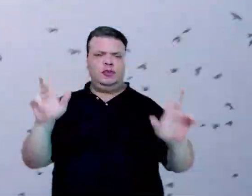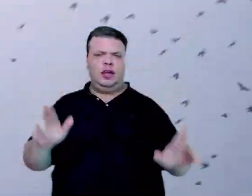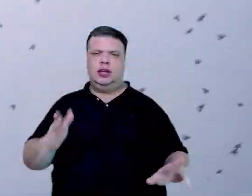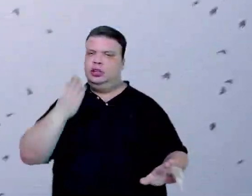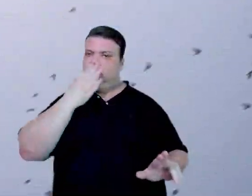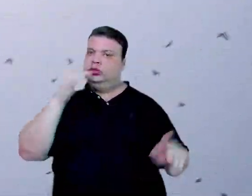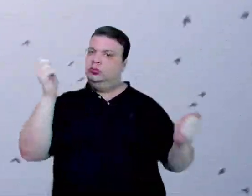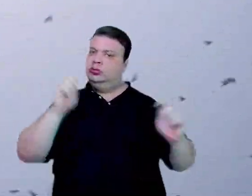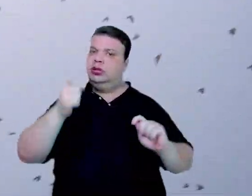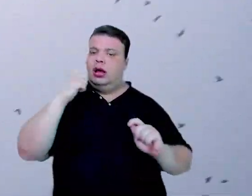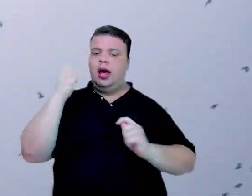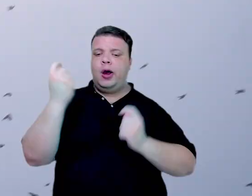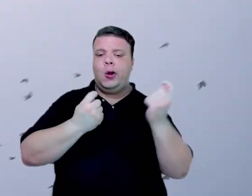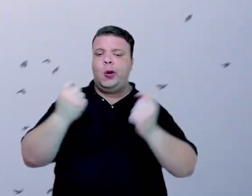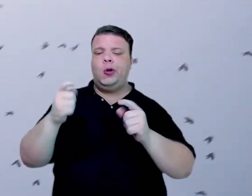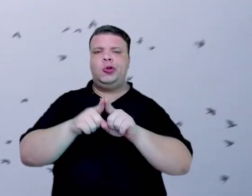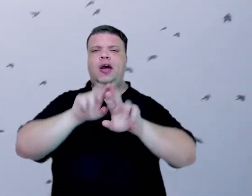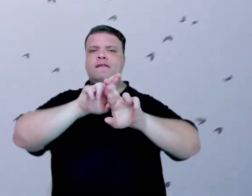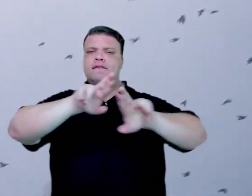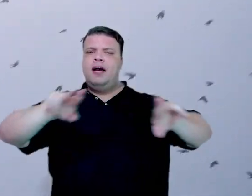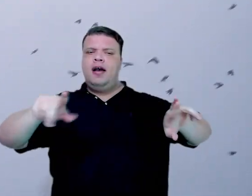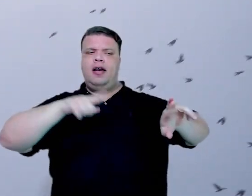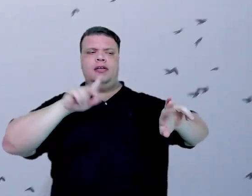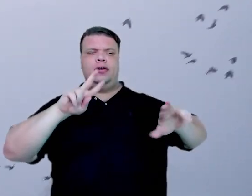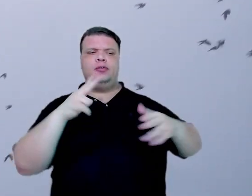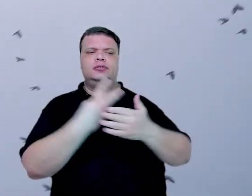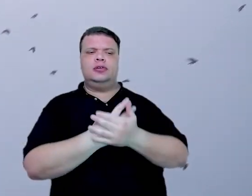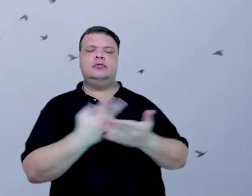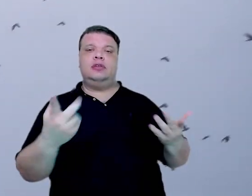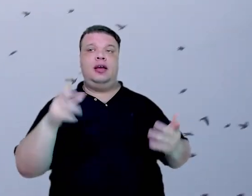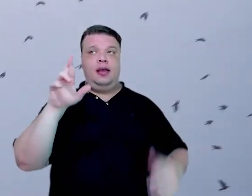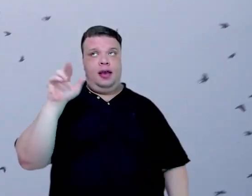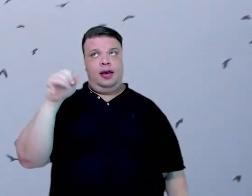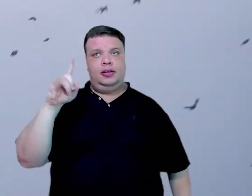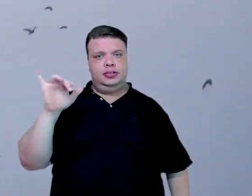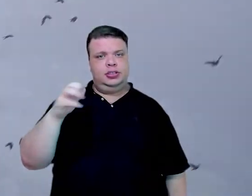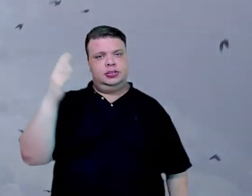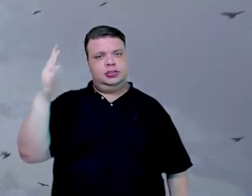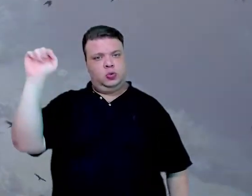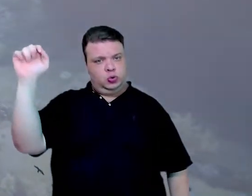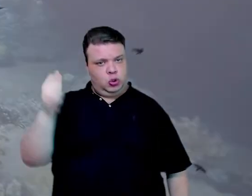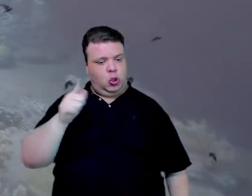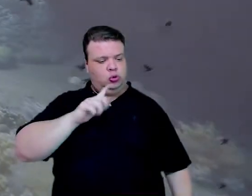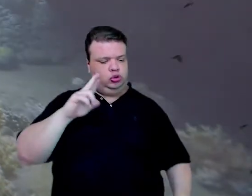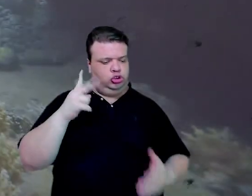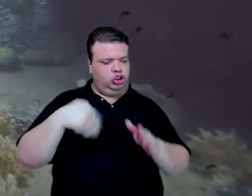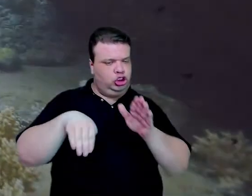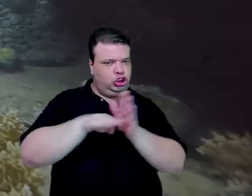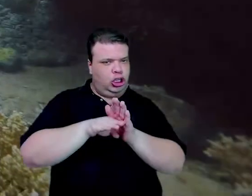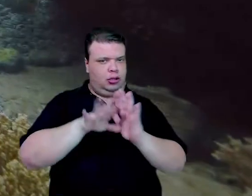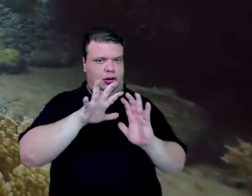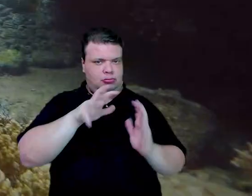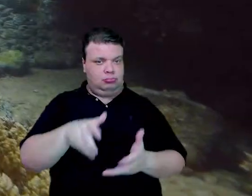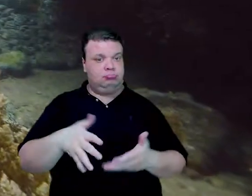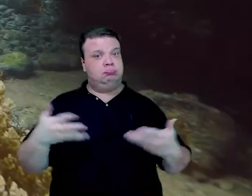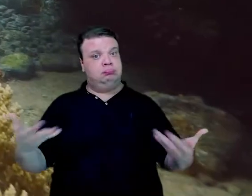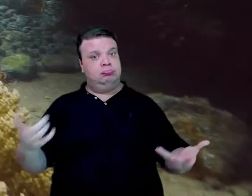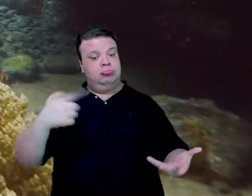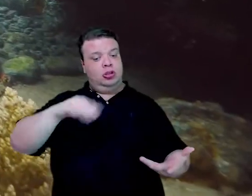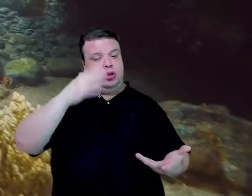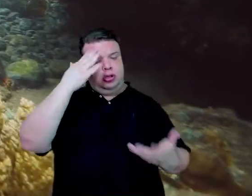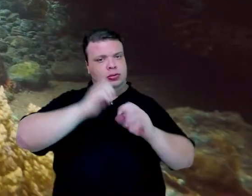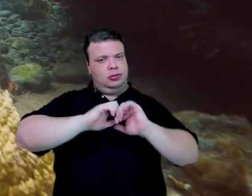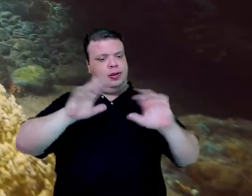vários fatores, como a radiação solar que chega na Terra. Logo, compreendemos que mudanças na composição